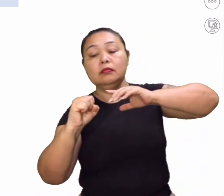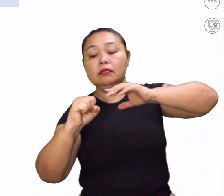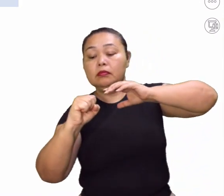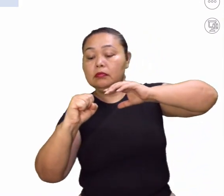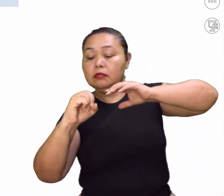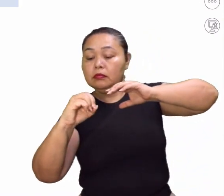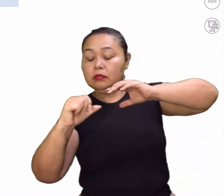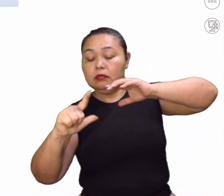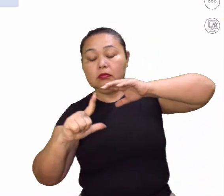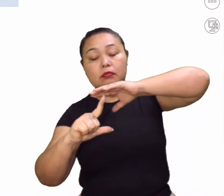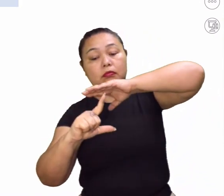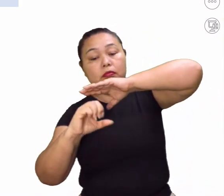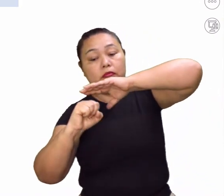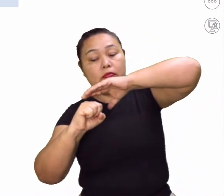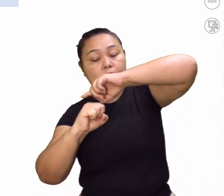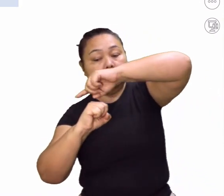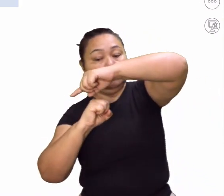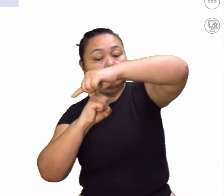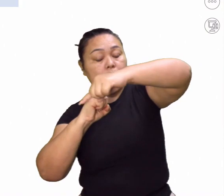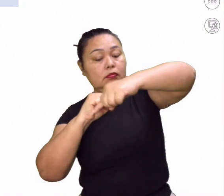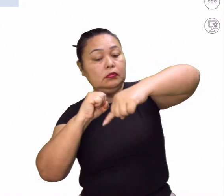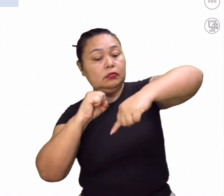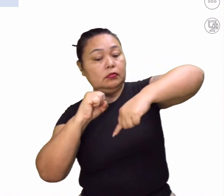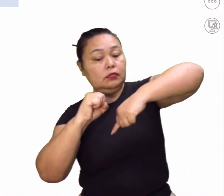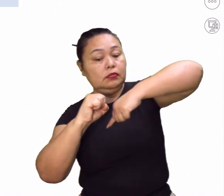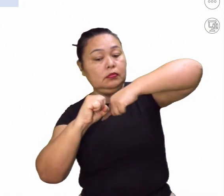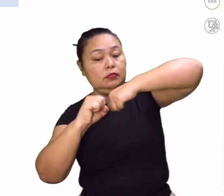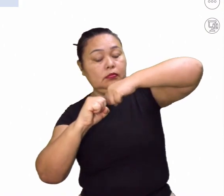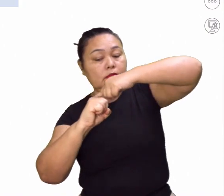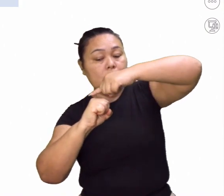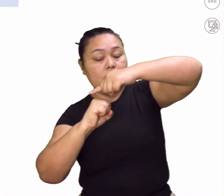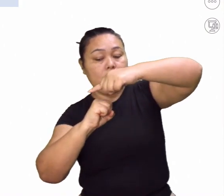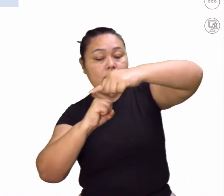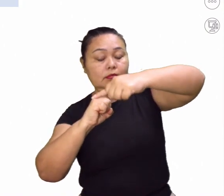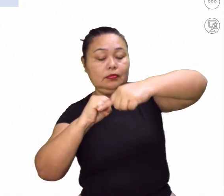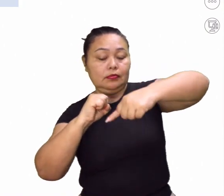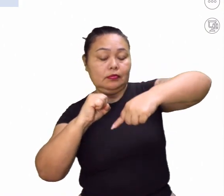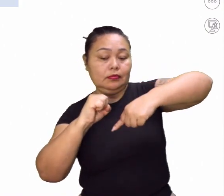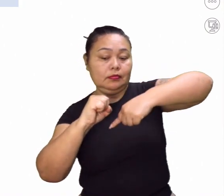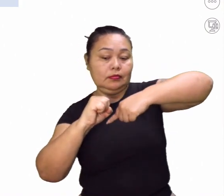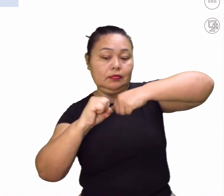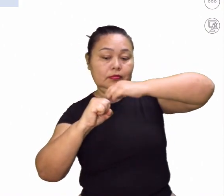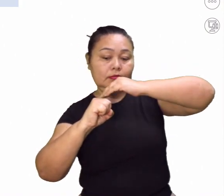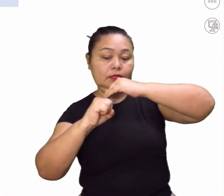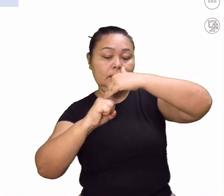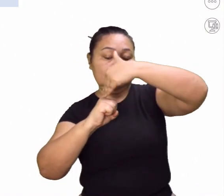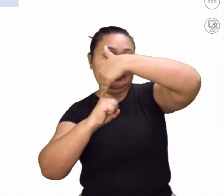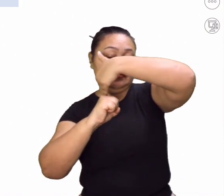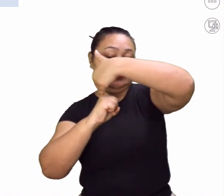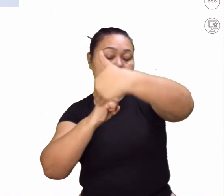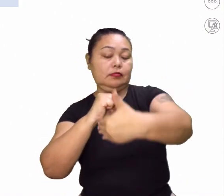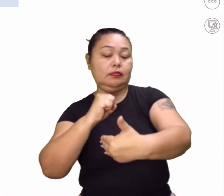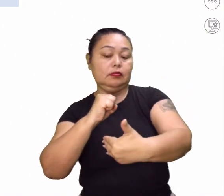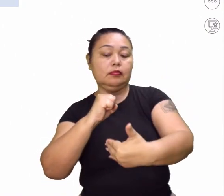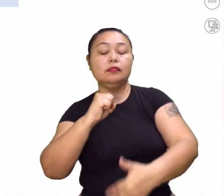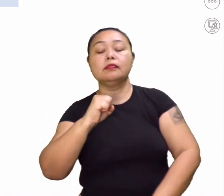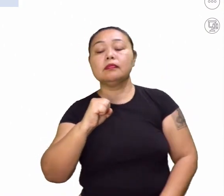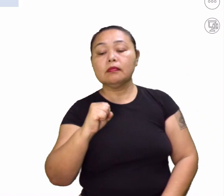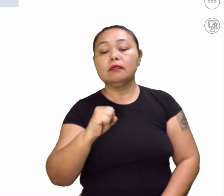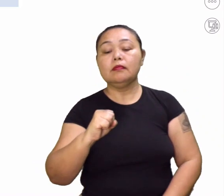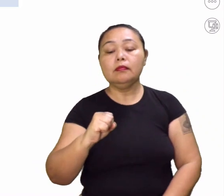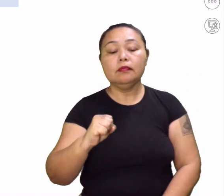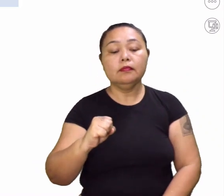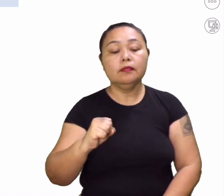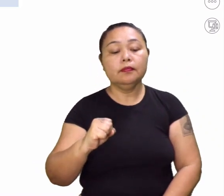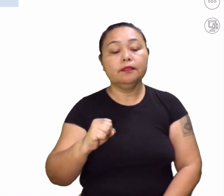círculo oval, formada pela interseção de um plano oblíquo na figura de